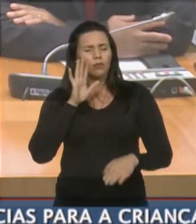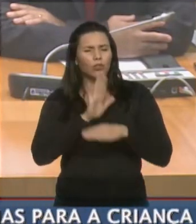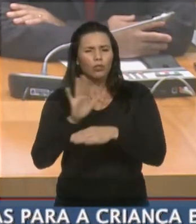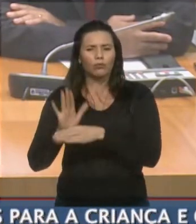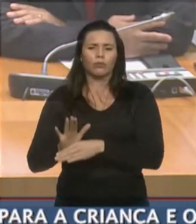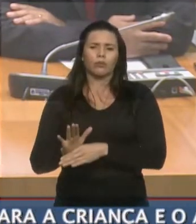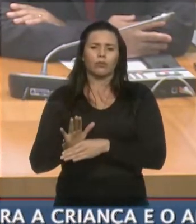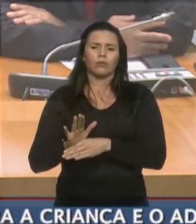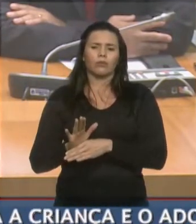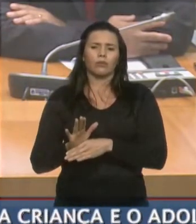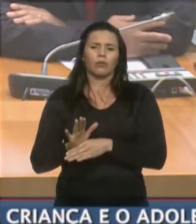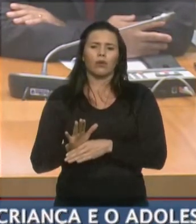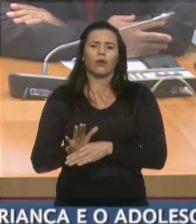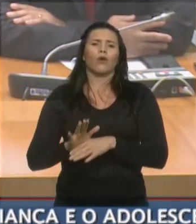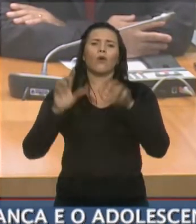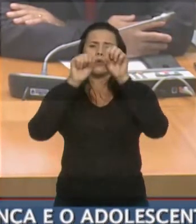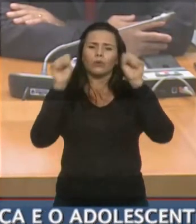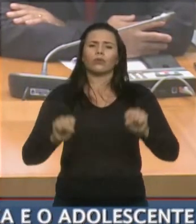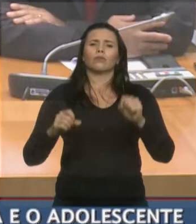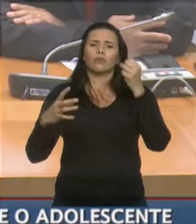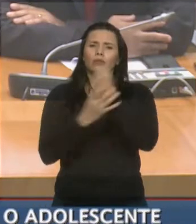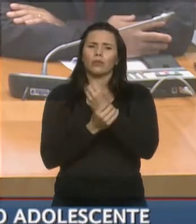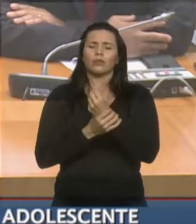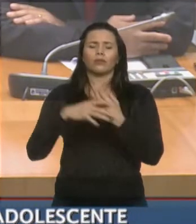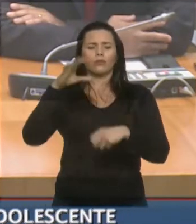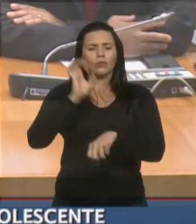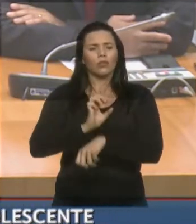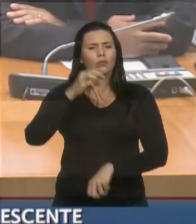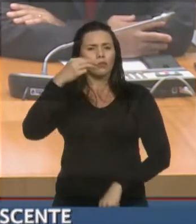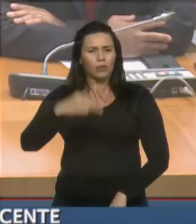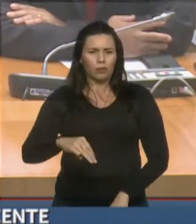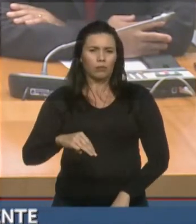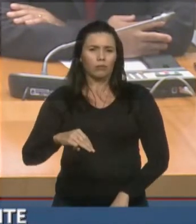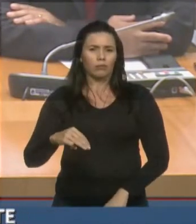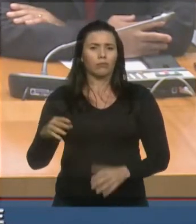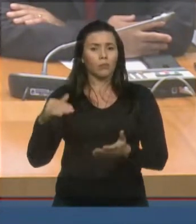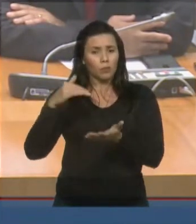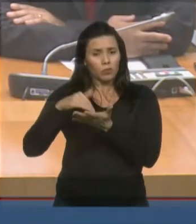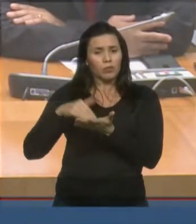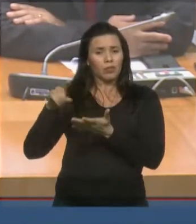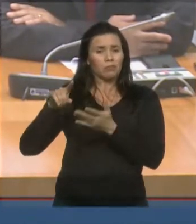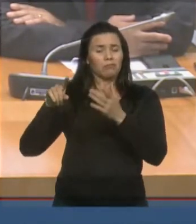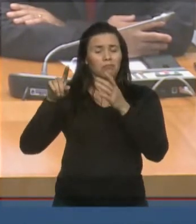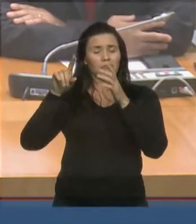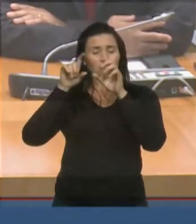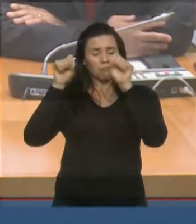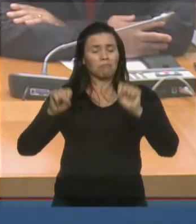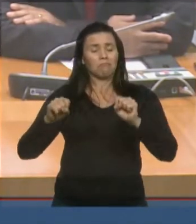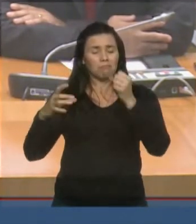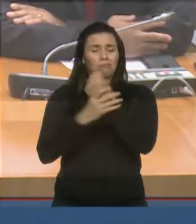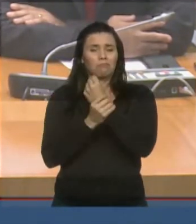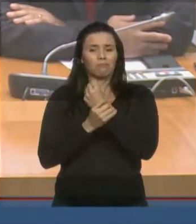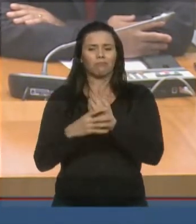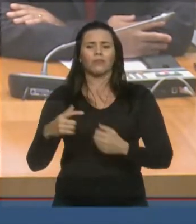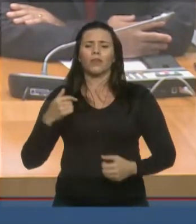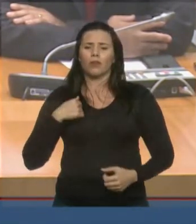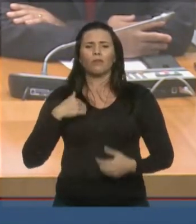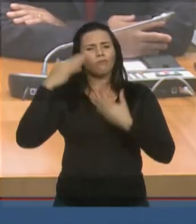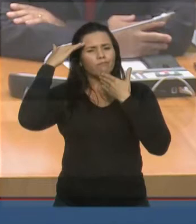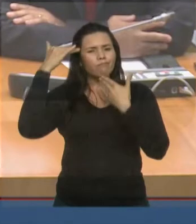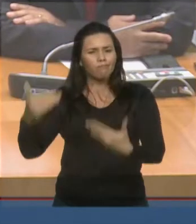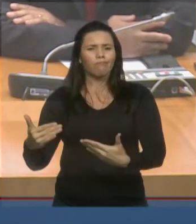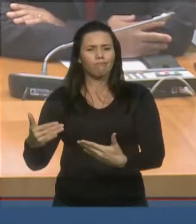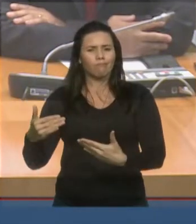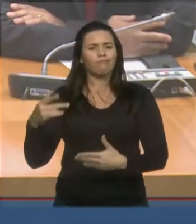com a segurança do nosso estado. Portanto, nós só temos a agradecer e parabenizar mais uma vez todos, toda